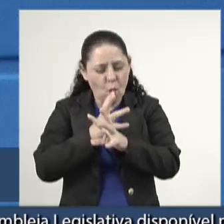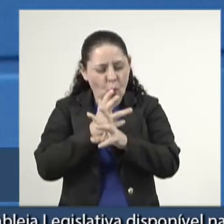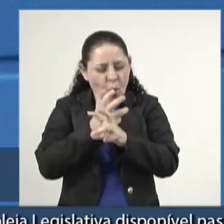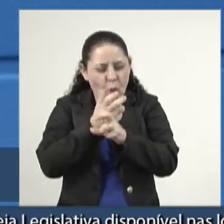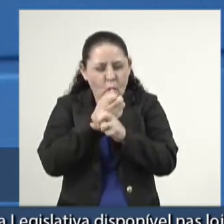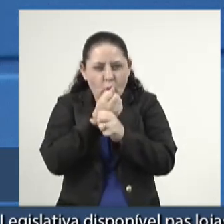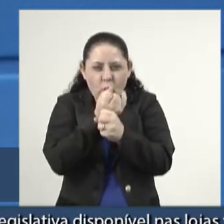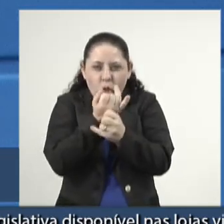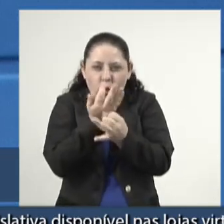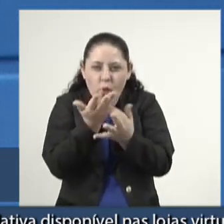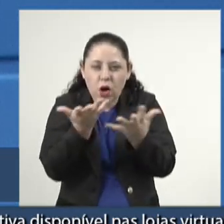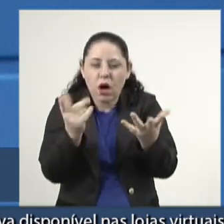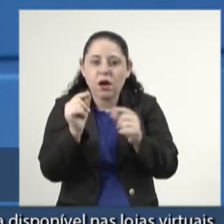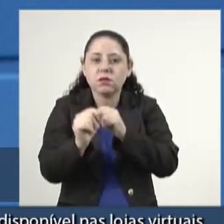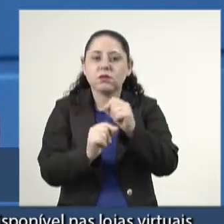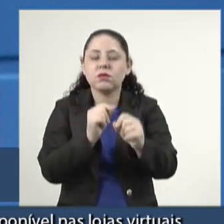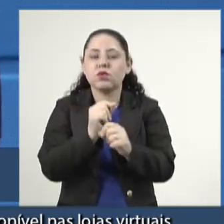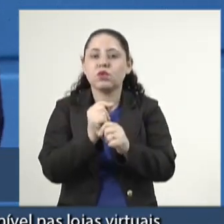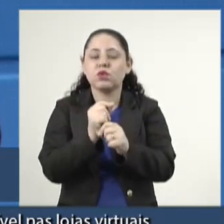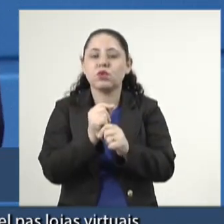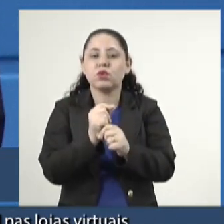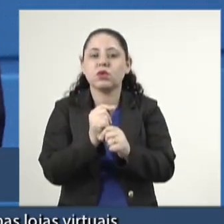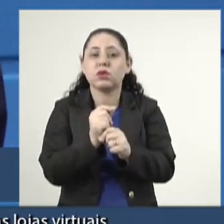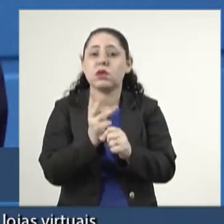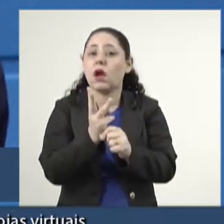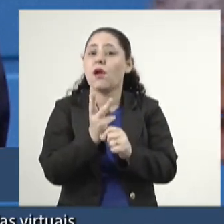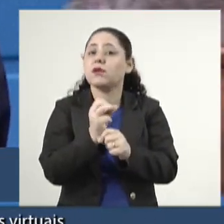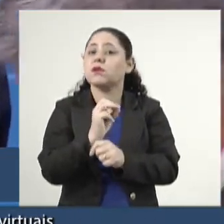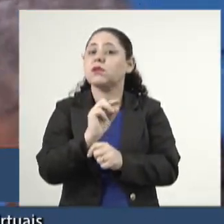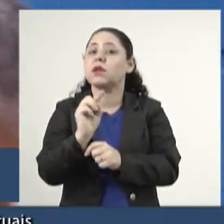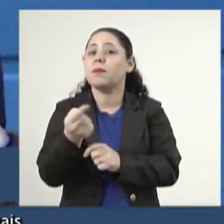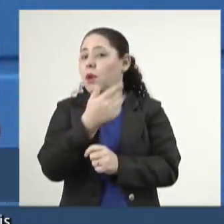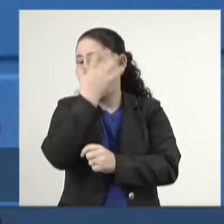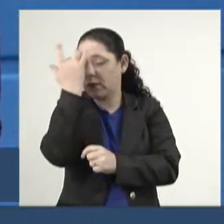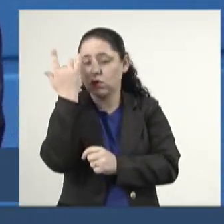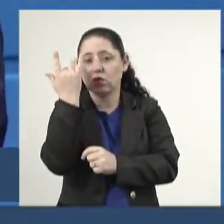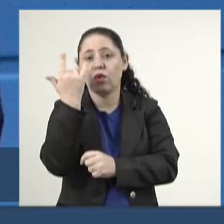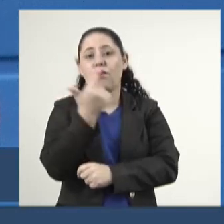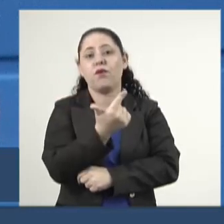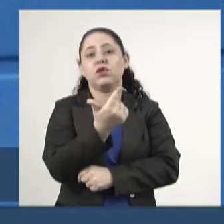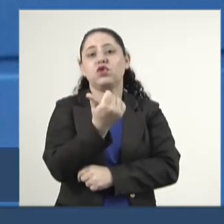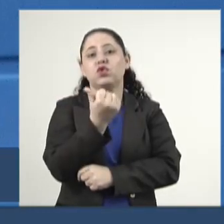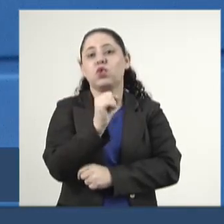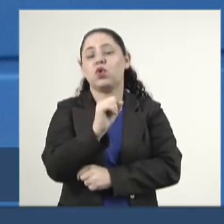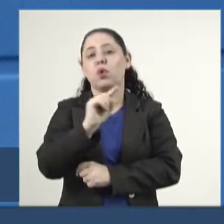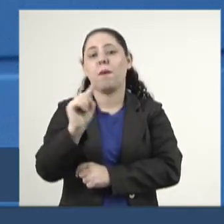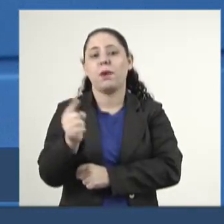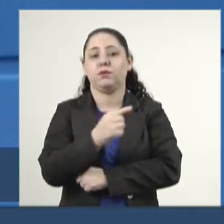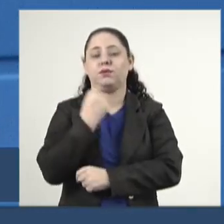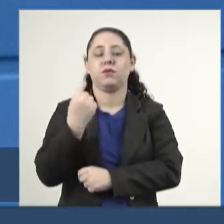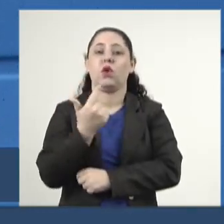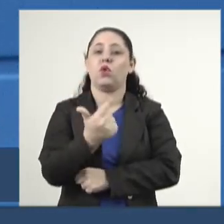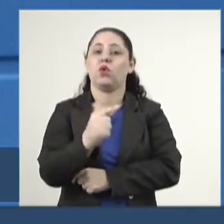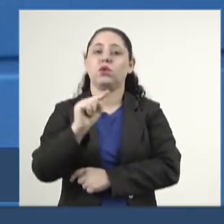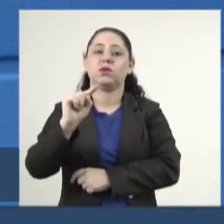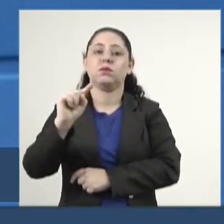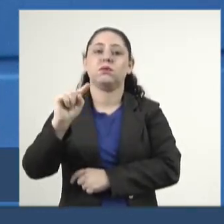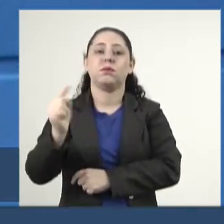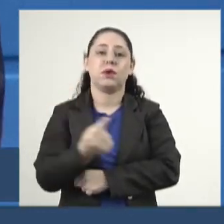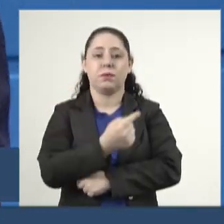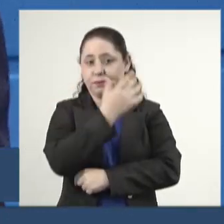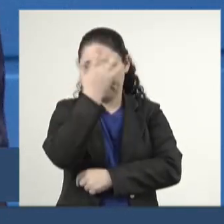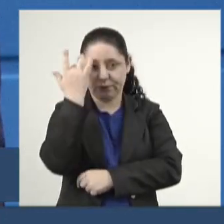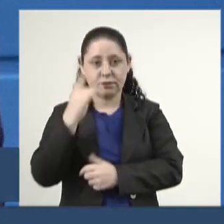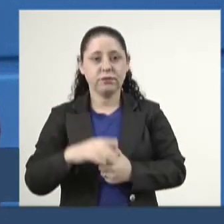que disseminou das 30 mil pessoas do mundo, 28 mil. Então, sobrou 2 mil,